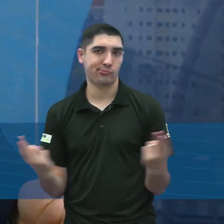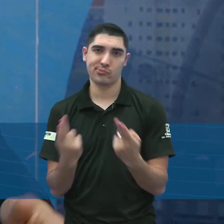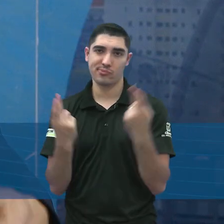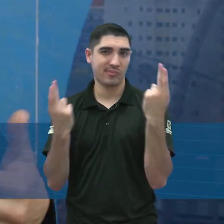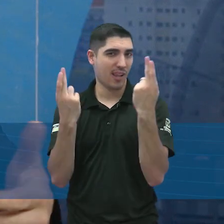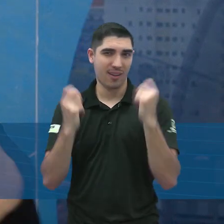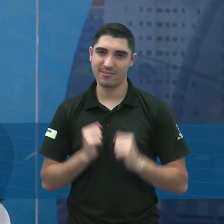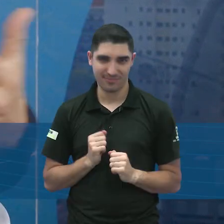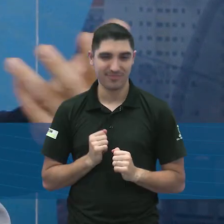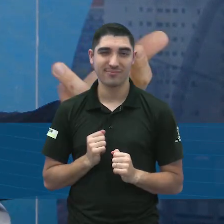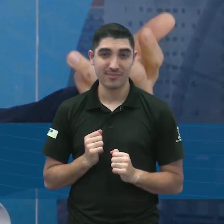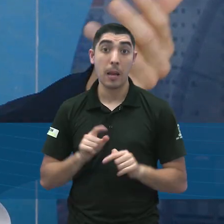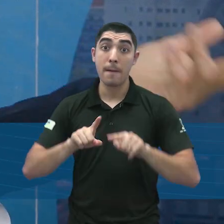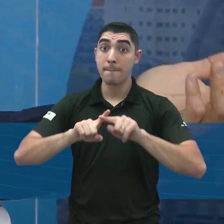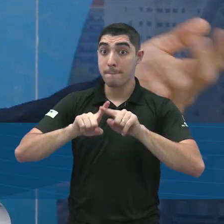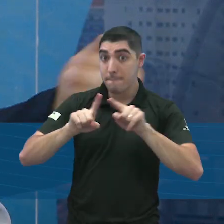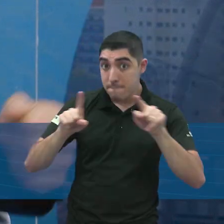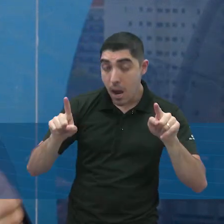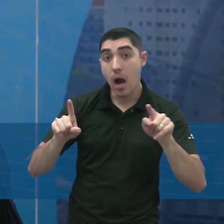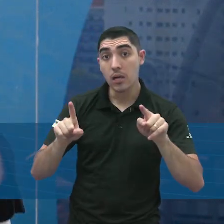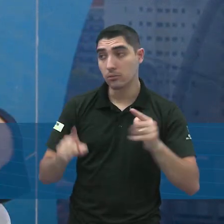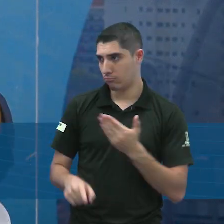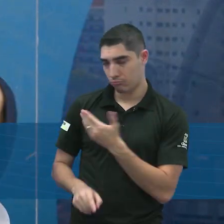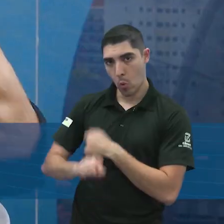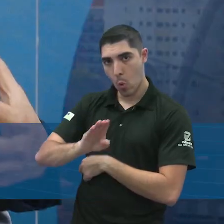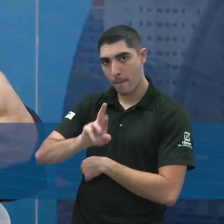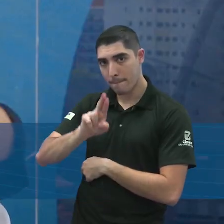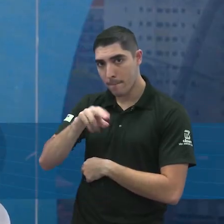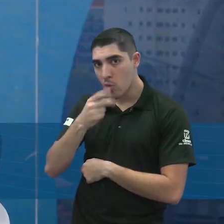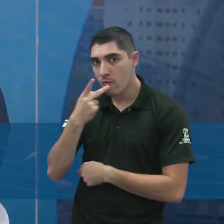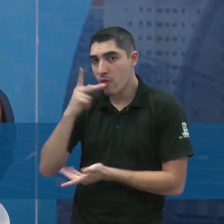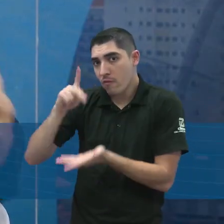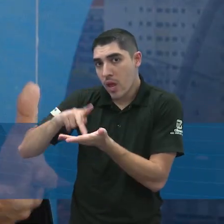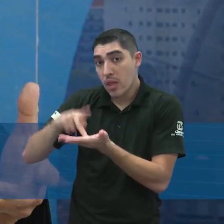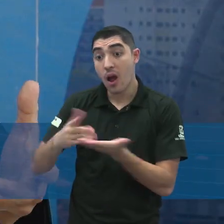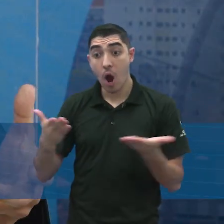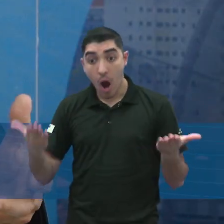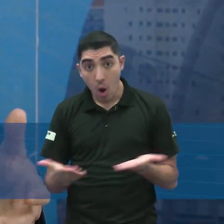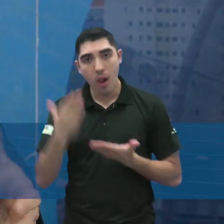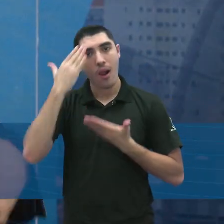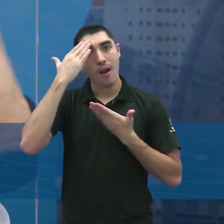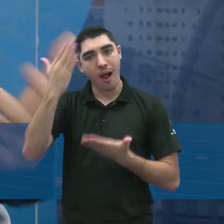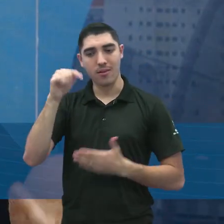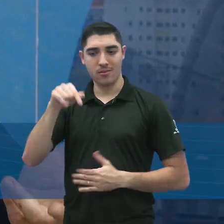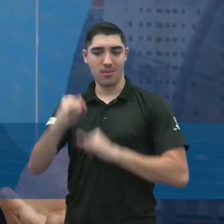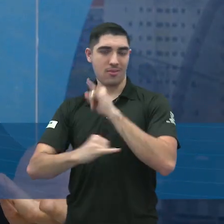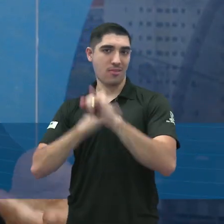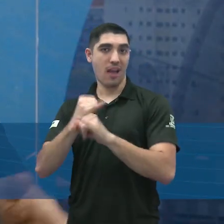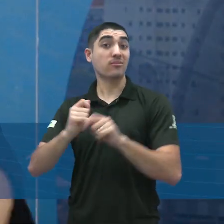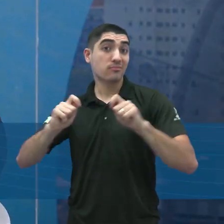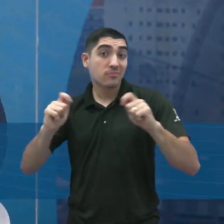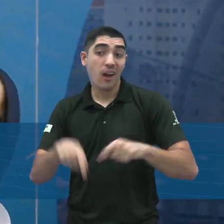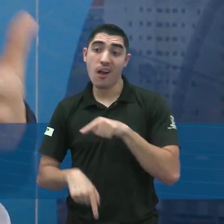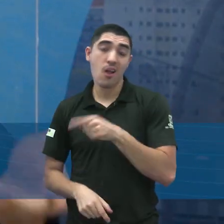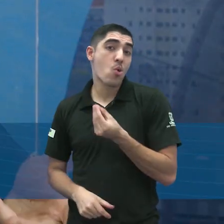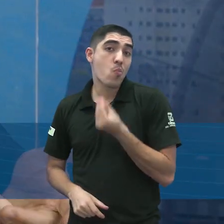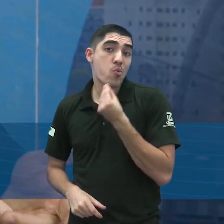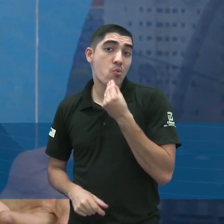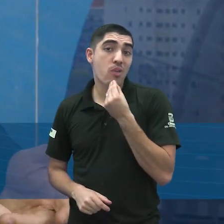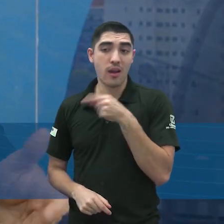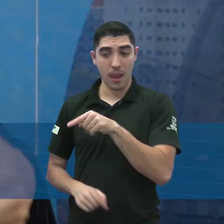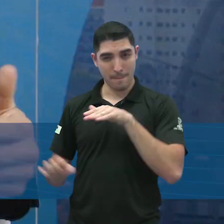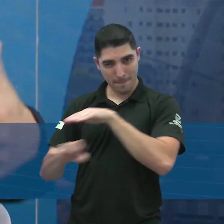né? Hoje, como o Bruno colocou, né, o marketplace ele permite, né, não isento de custos, que esse